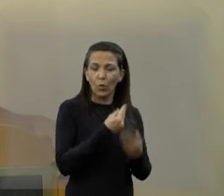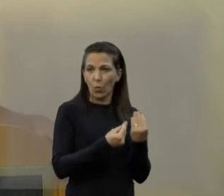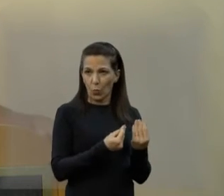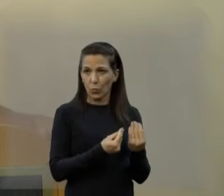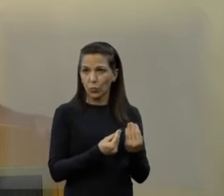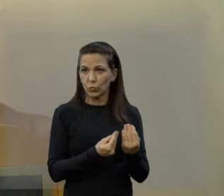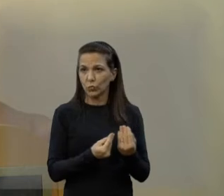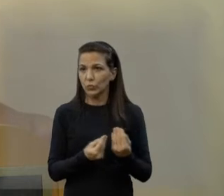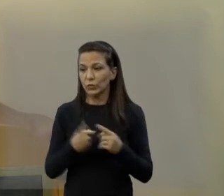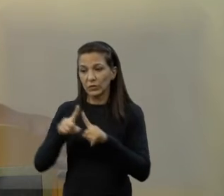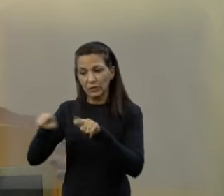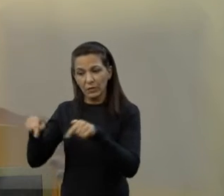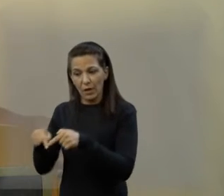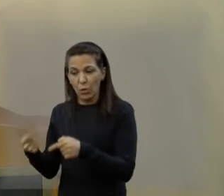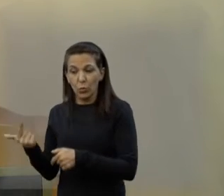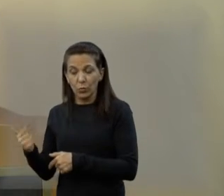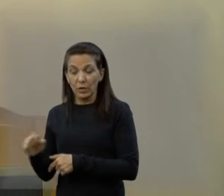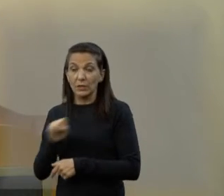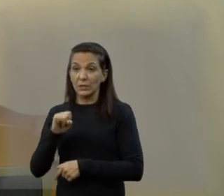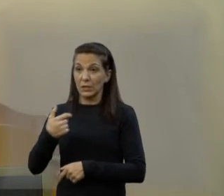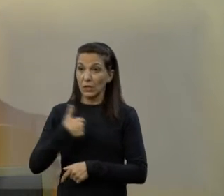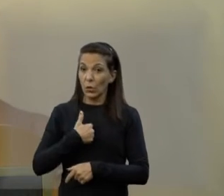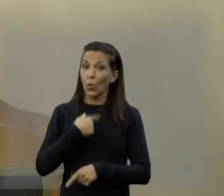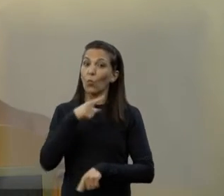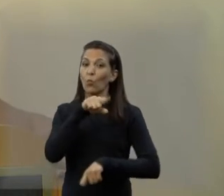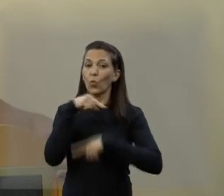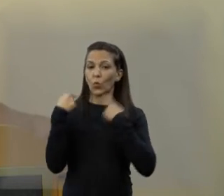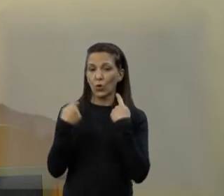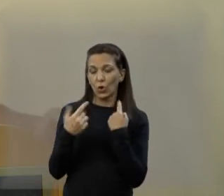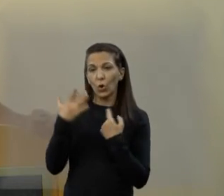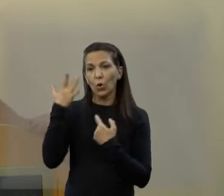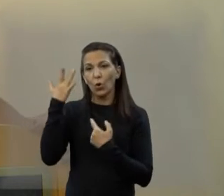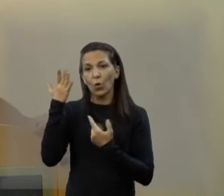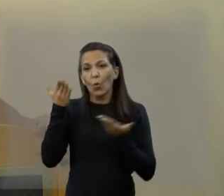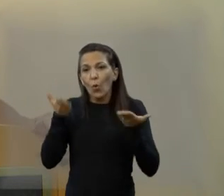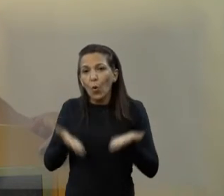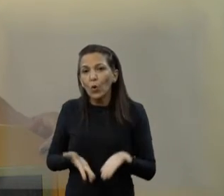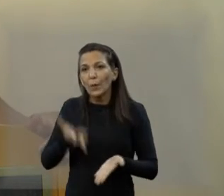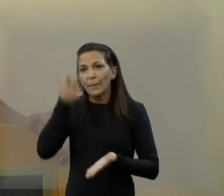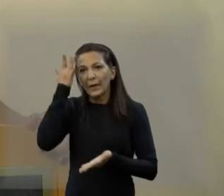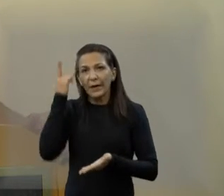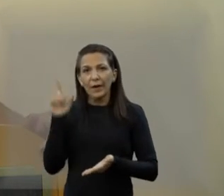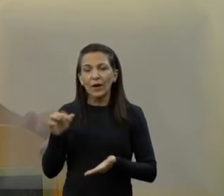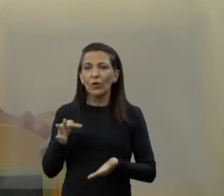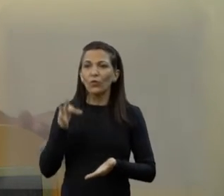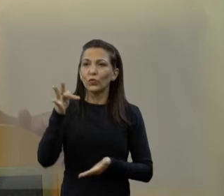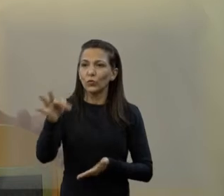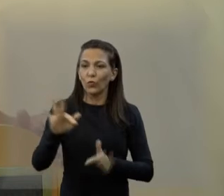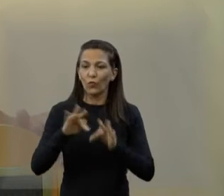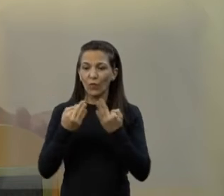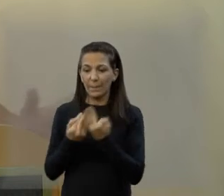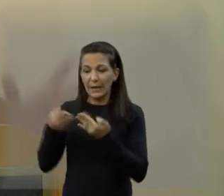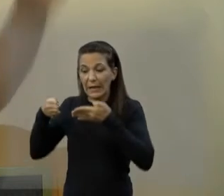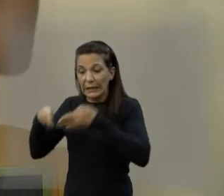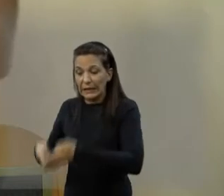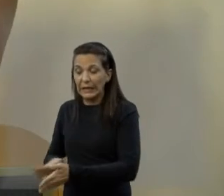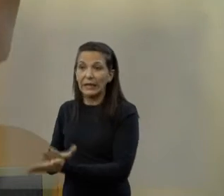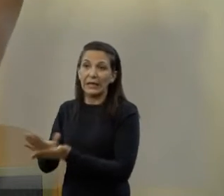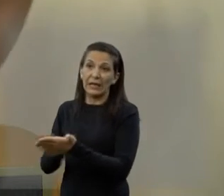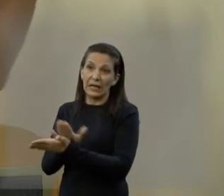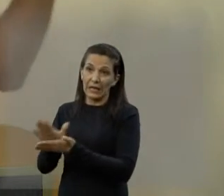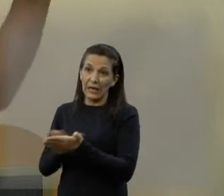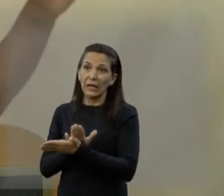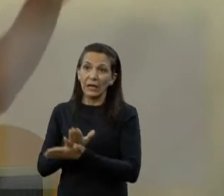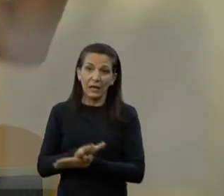lá no São Bento se eu morrer hoje amanhã ou qualquer outro dia nem eu nem meus familiares vão ser enterrados lá ao contrário